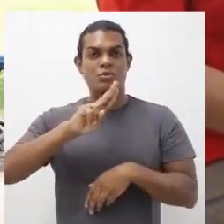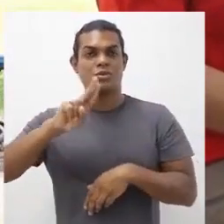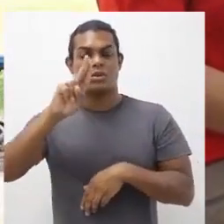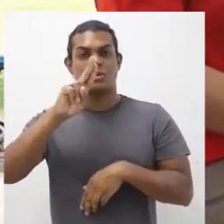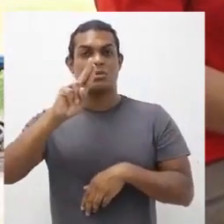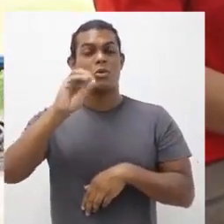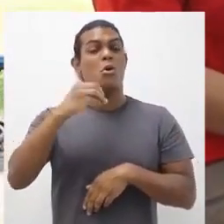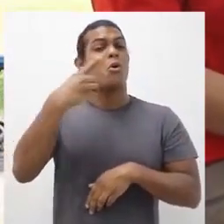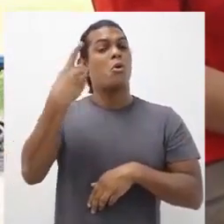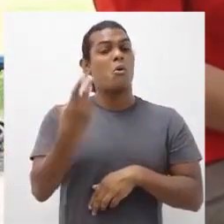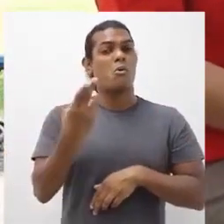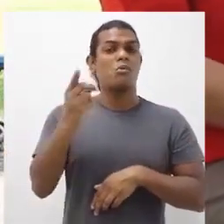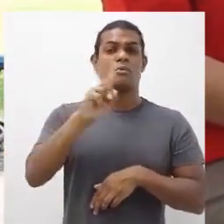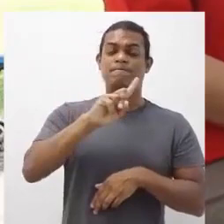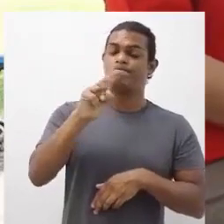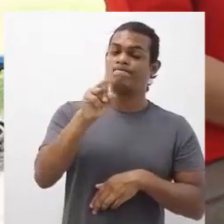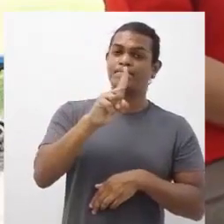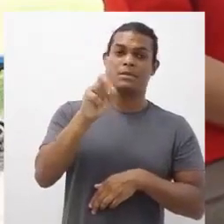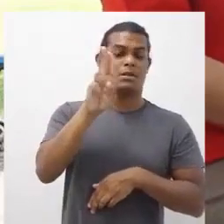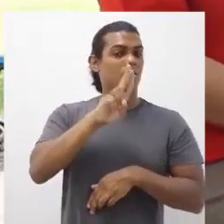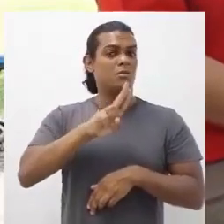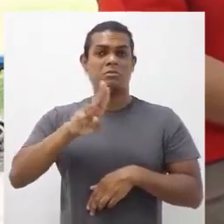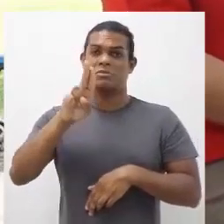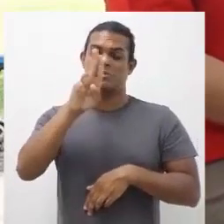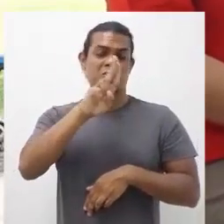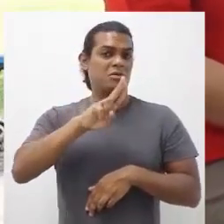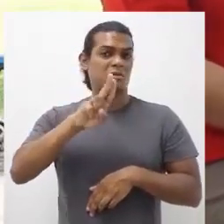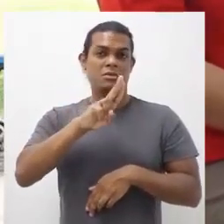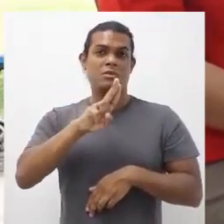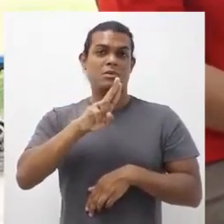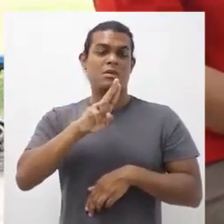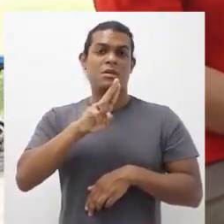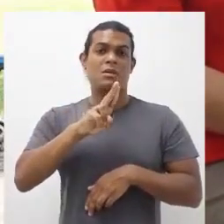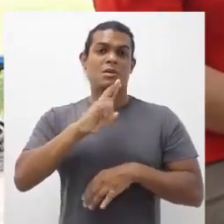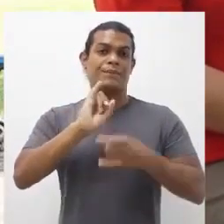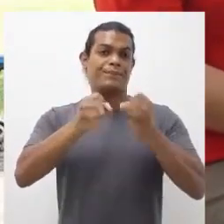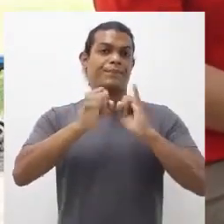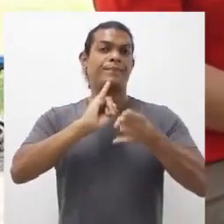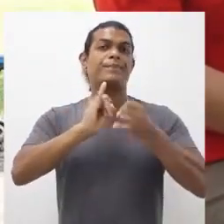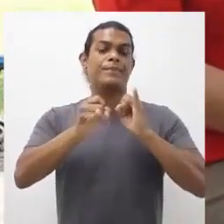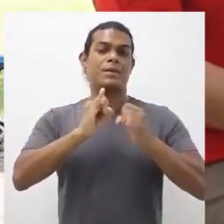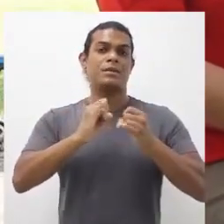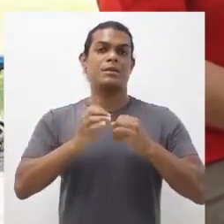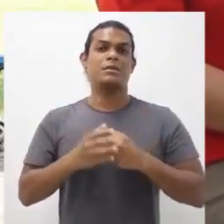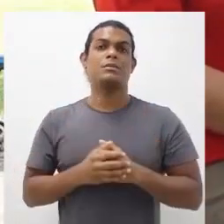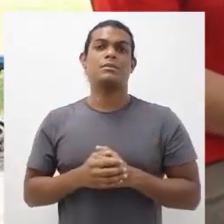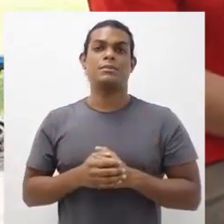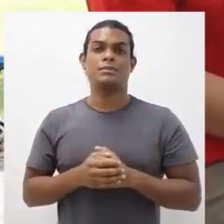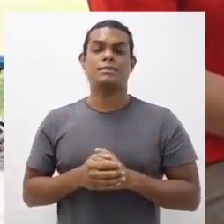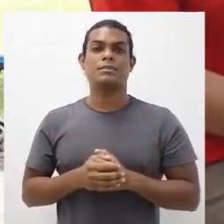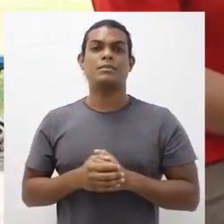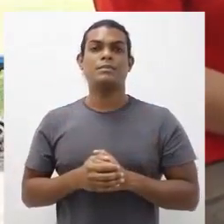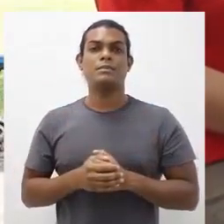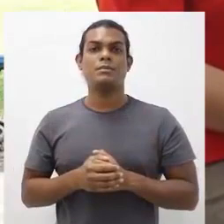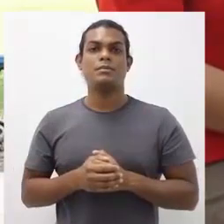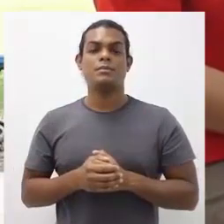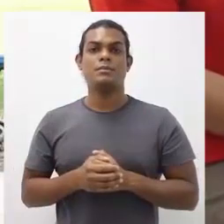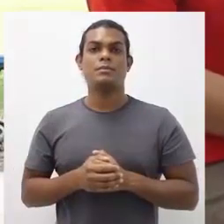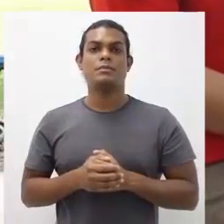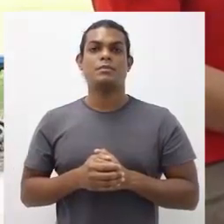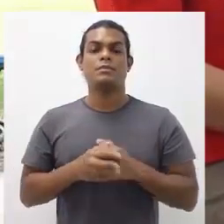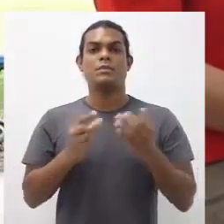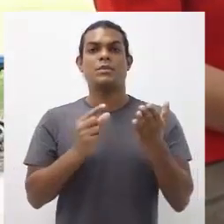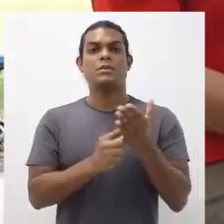a internet, o uso da internet é interessante, mas o dispositivo móvel também traz essa possibilidade de se trabalhar offline.